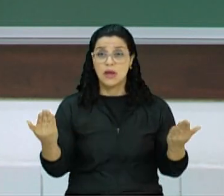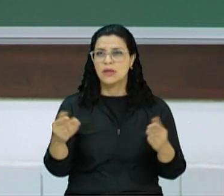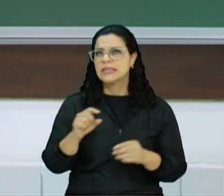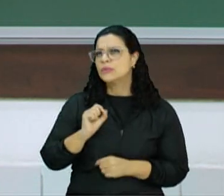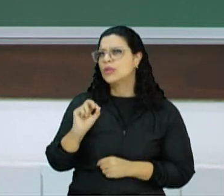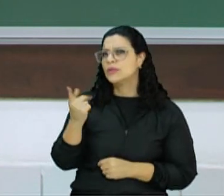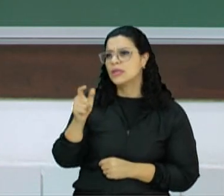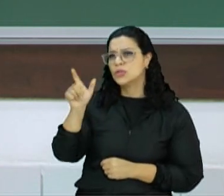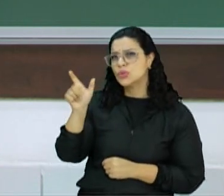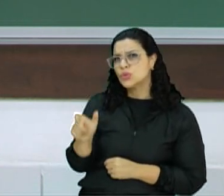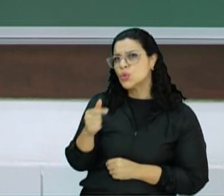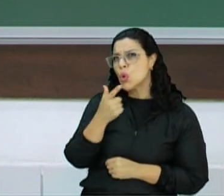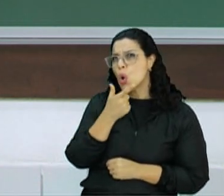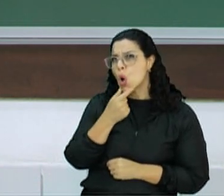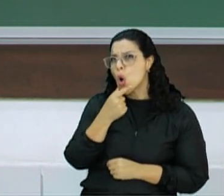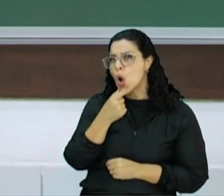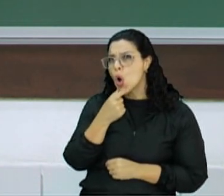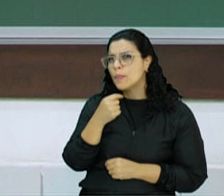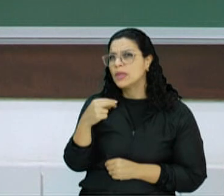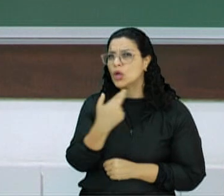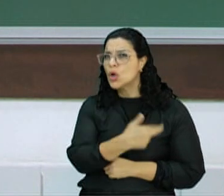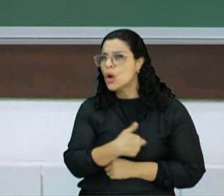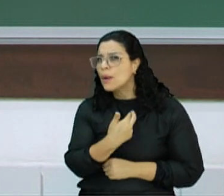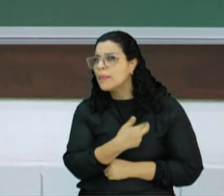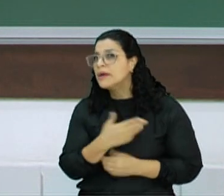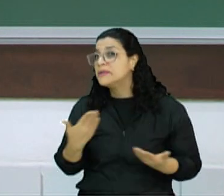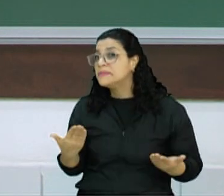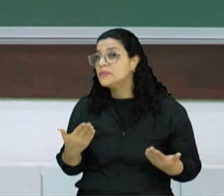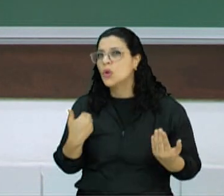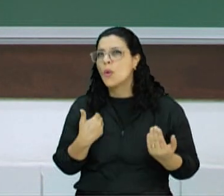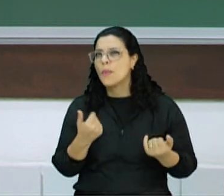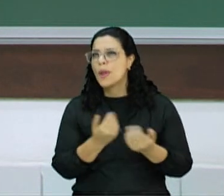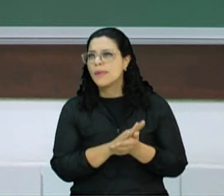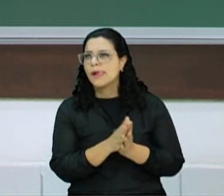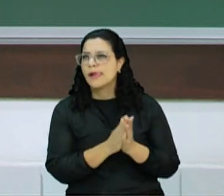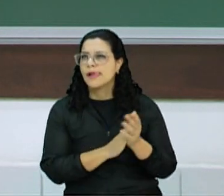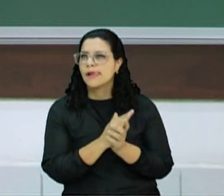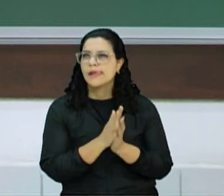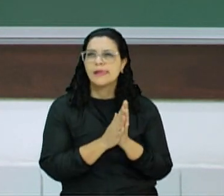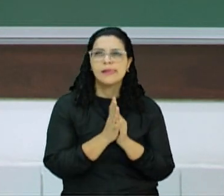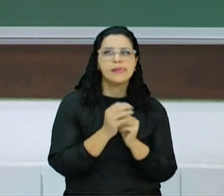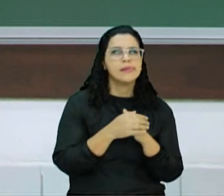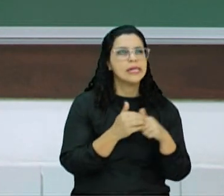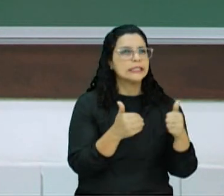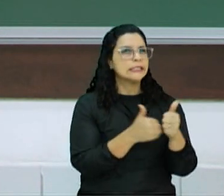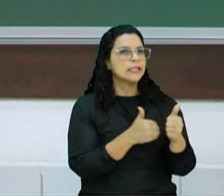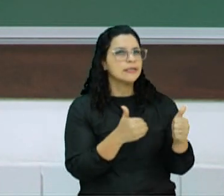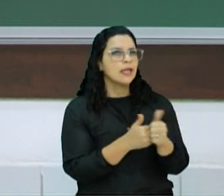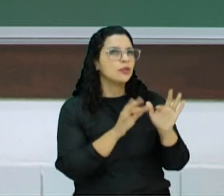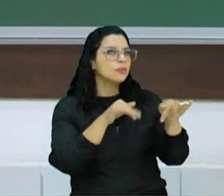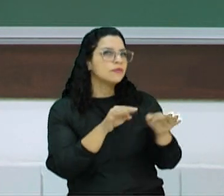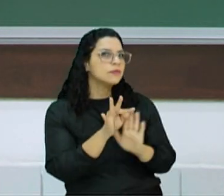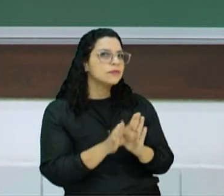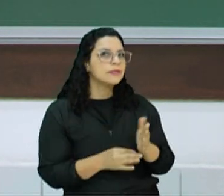Será que o Ricardo é um rapaz apenas romântico ou ele está guardando algum segredinho para o